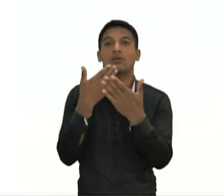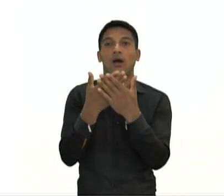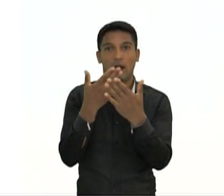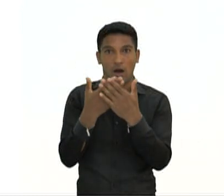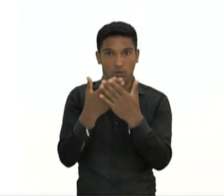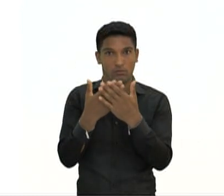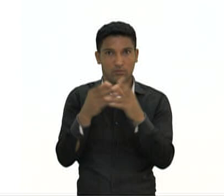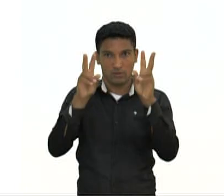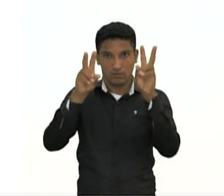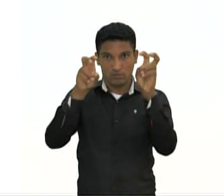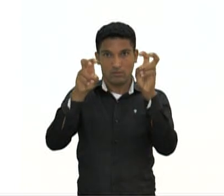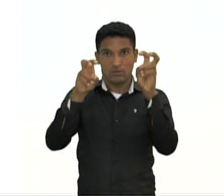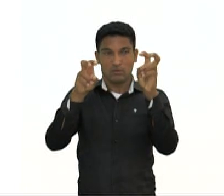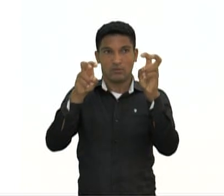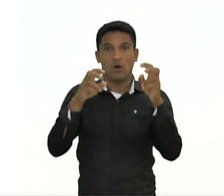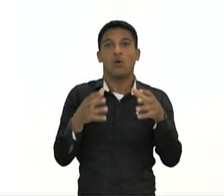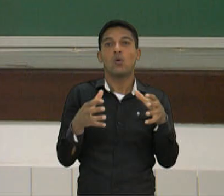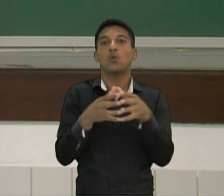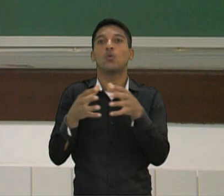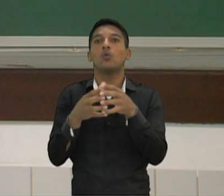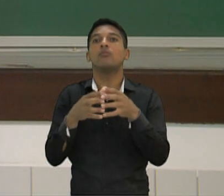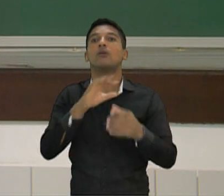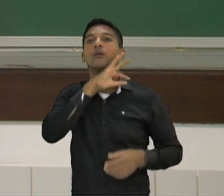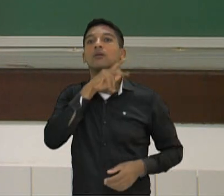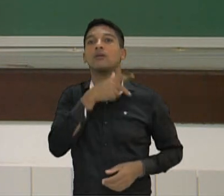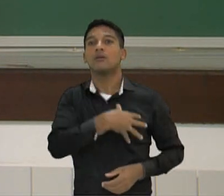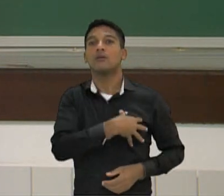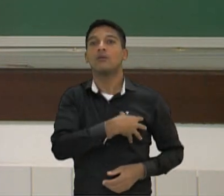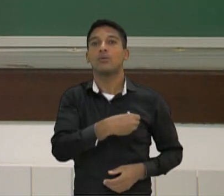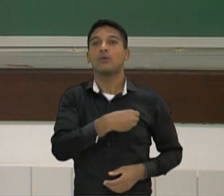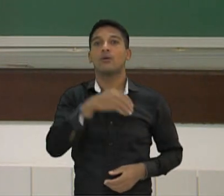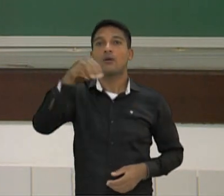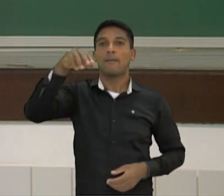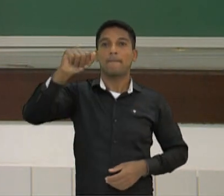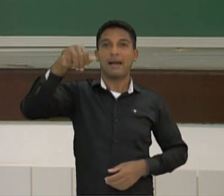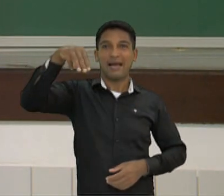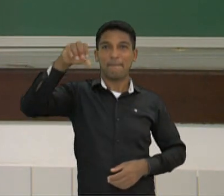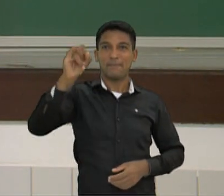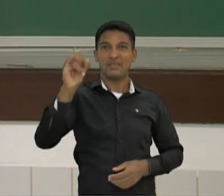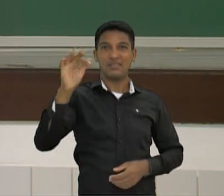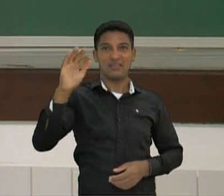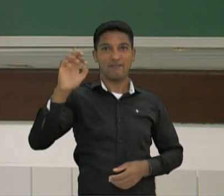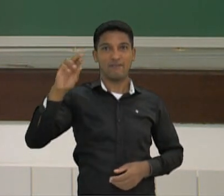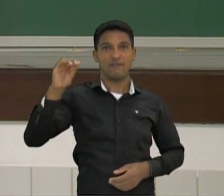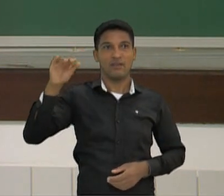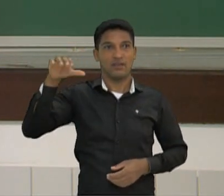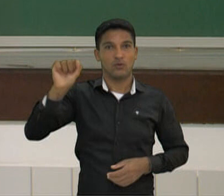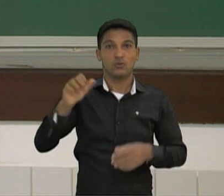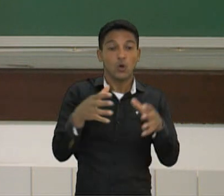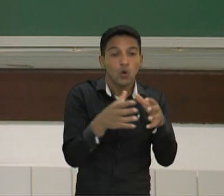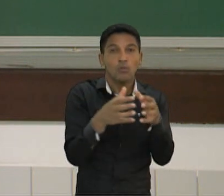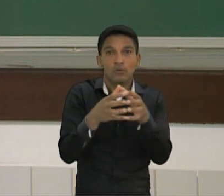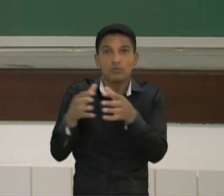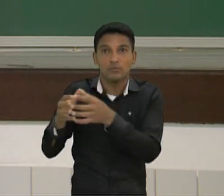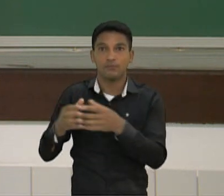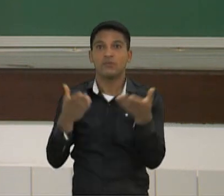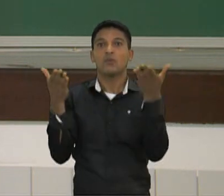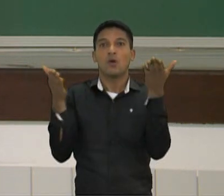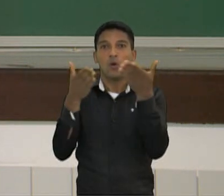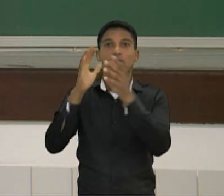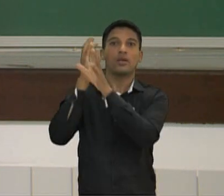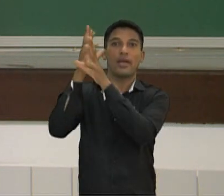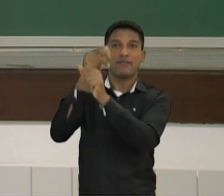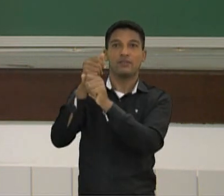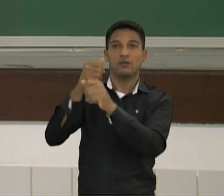classificação de aves e mamíferos. Então, eu vou trazer para vocês uma revisão, uma retomada do conteúdo que nós já trabalhamos